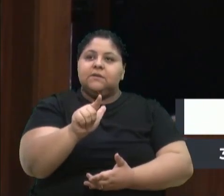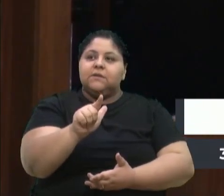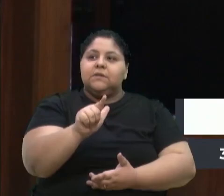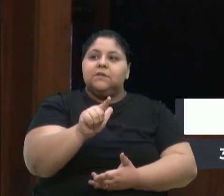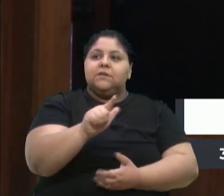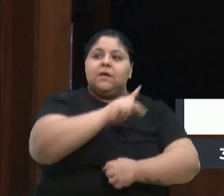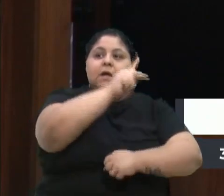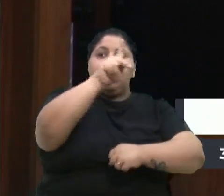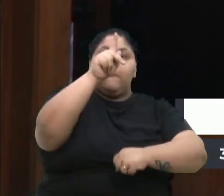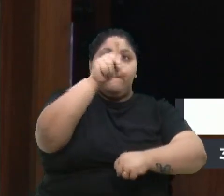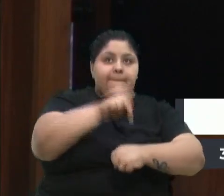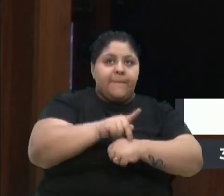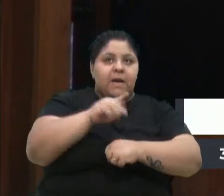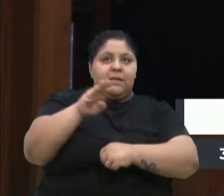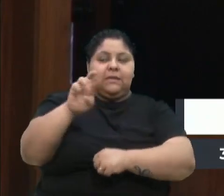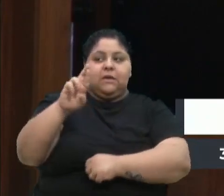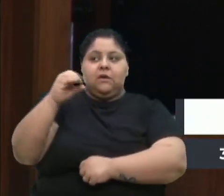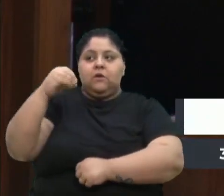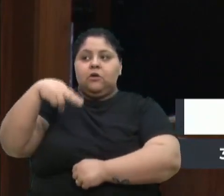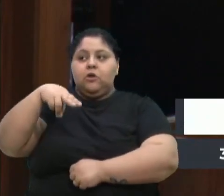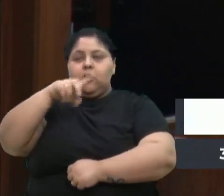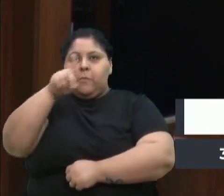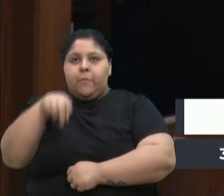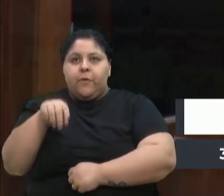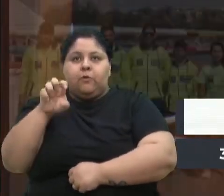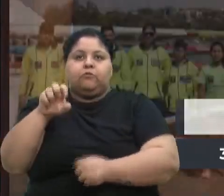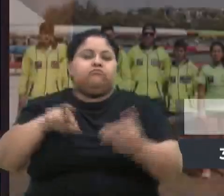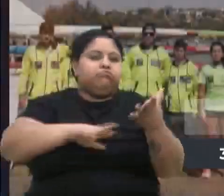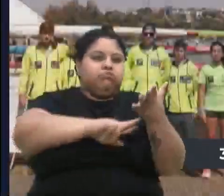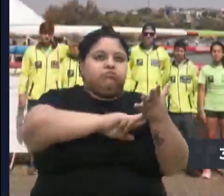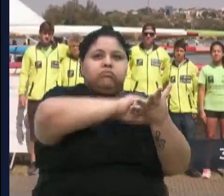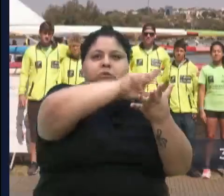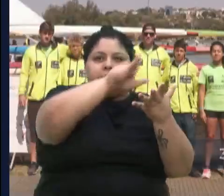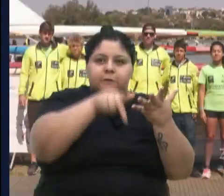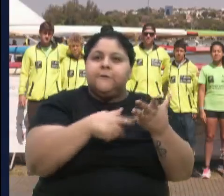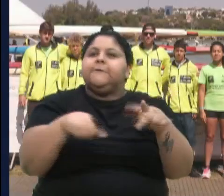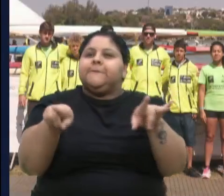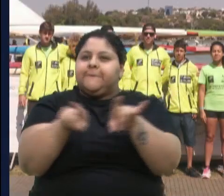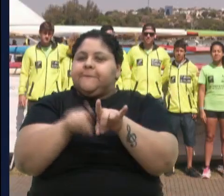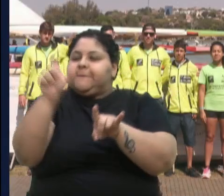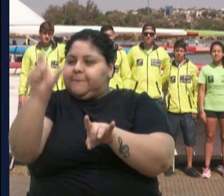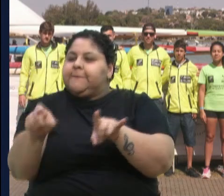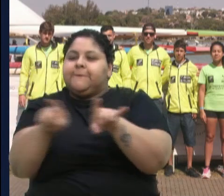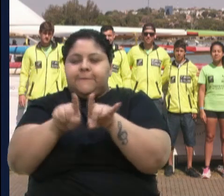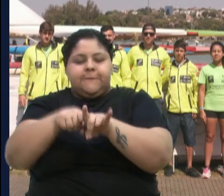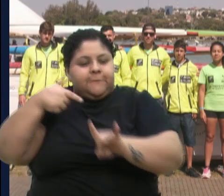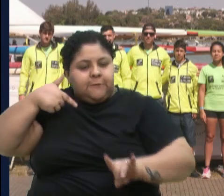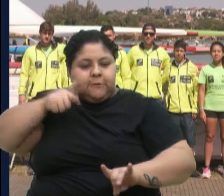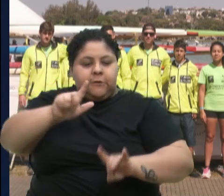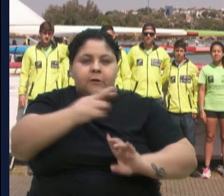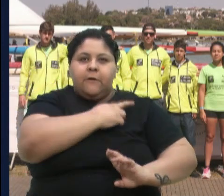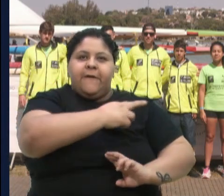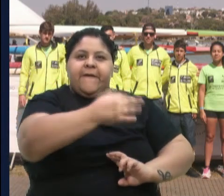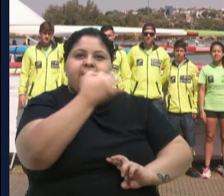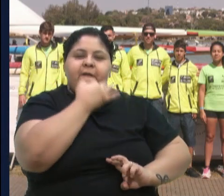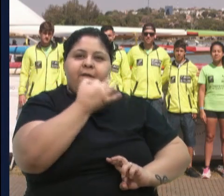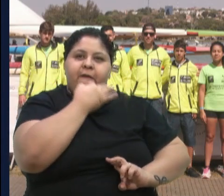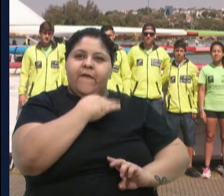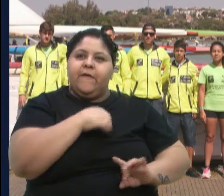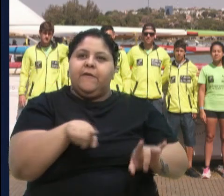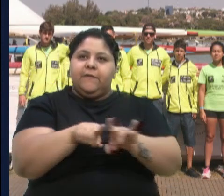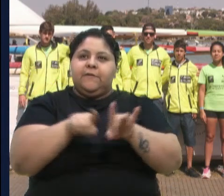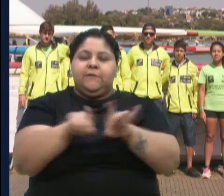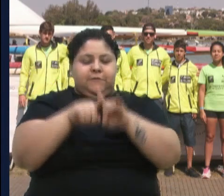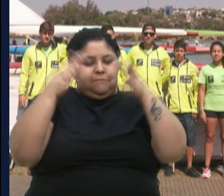bronze. Maurício, Marcos e Nicael, que também competiram representando Caxias, registramos também